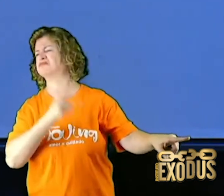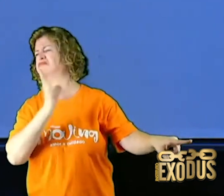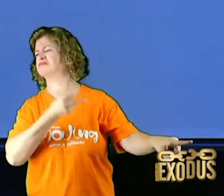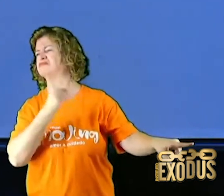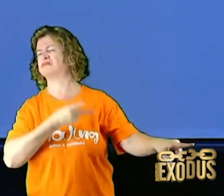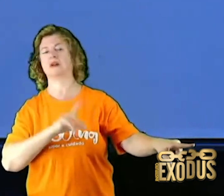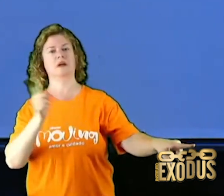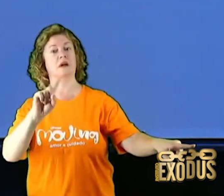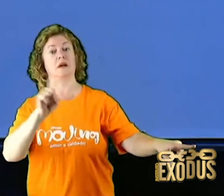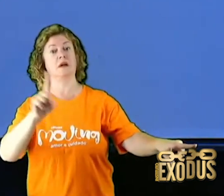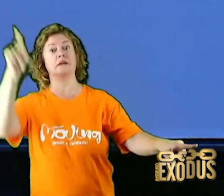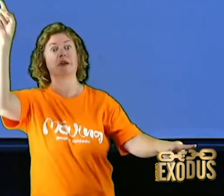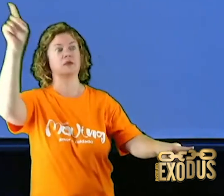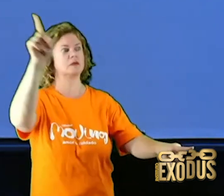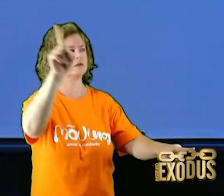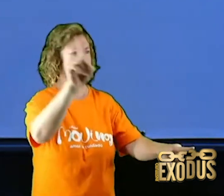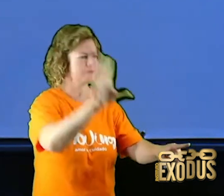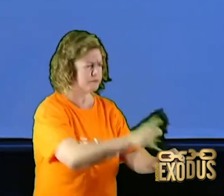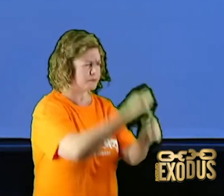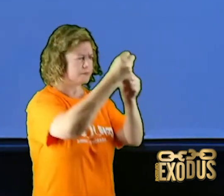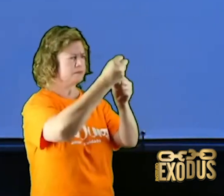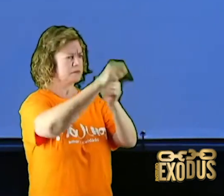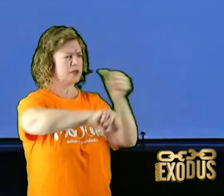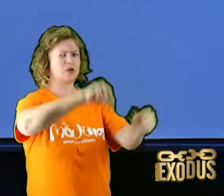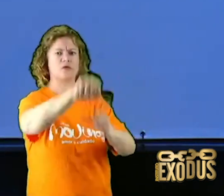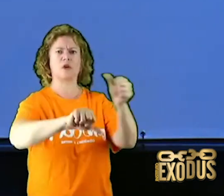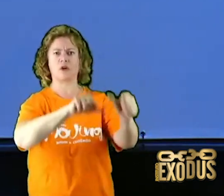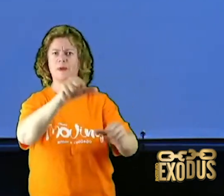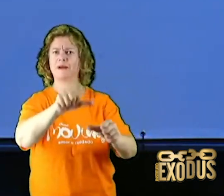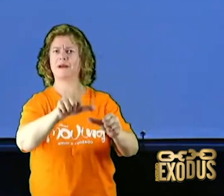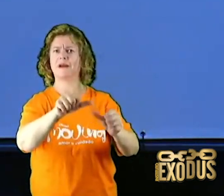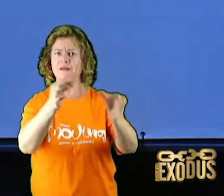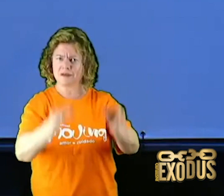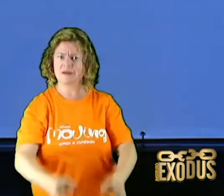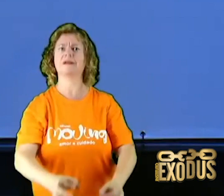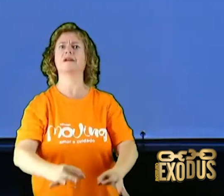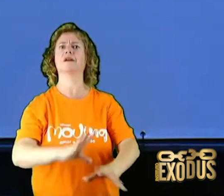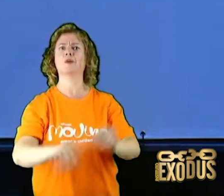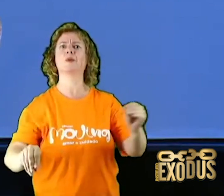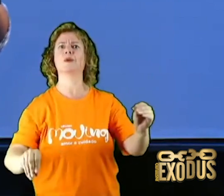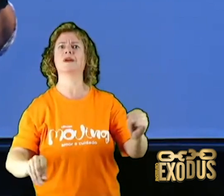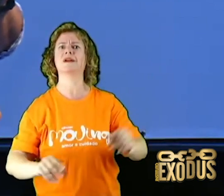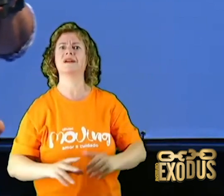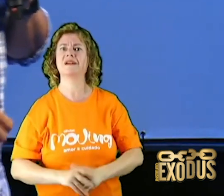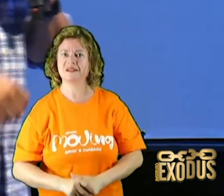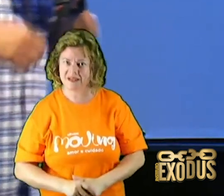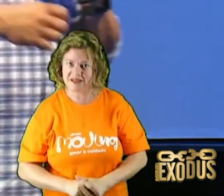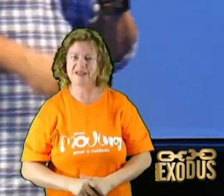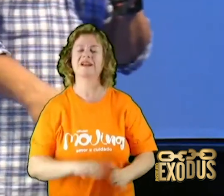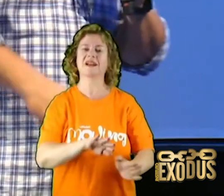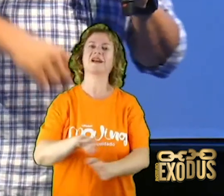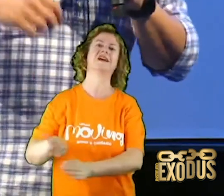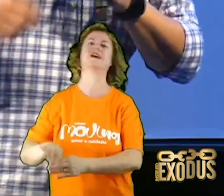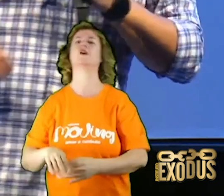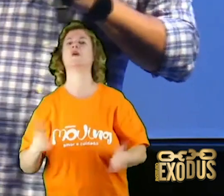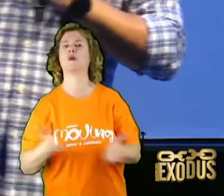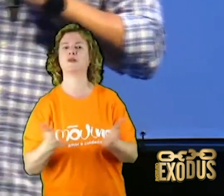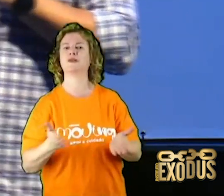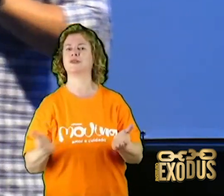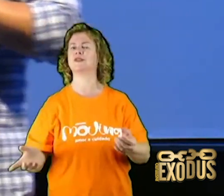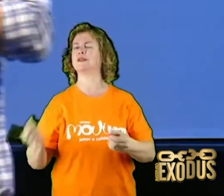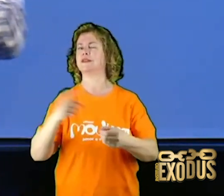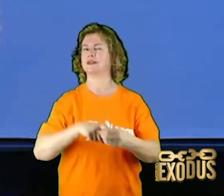Hoje, nós estamos dando início. Um reencontro. Nós tivemos aí um mês e